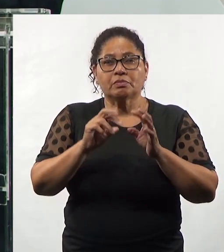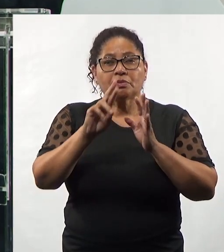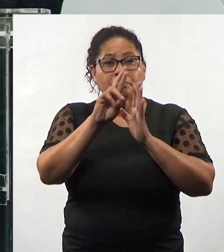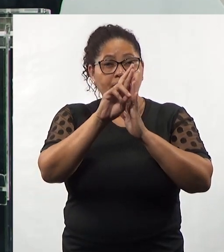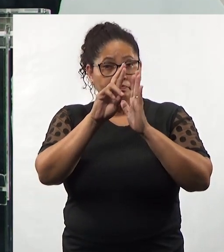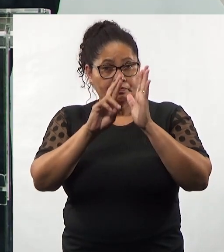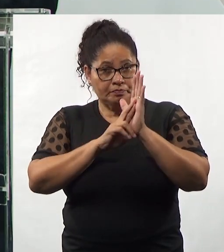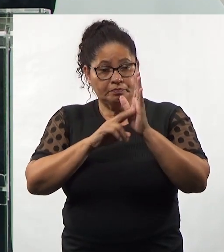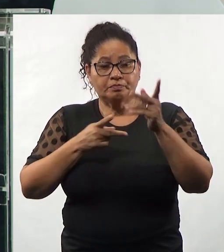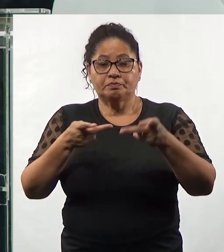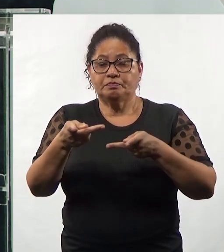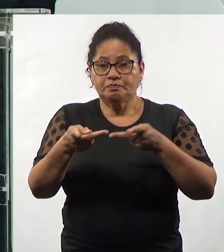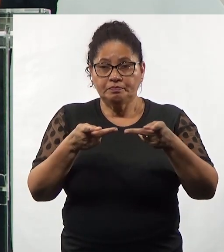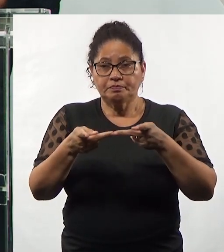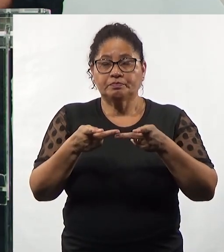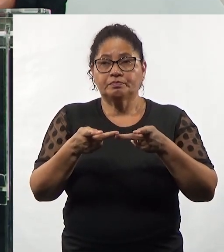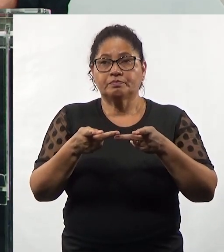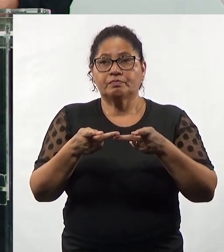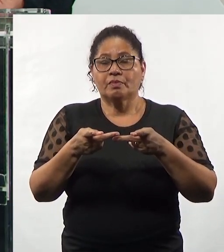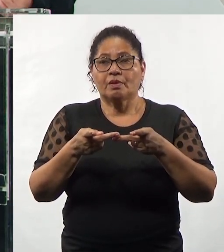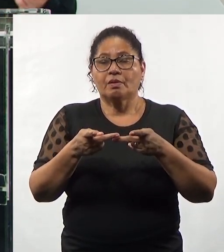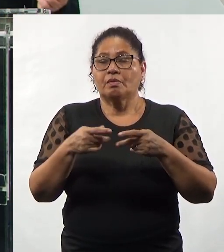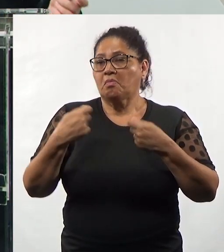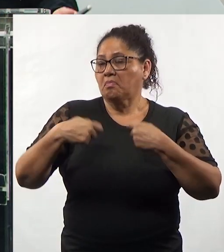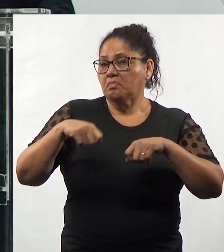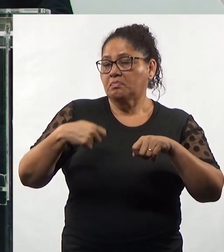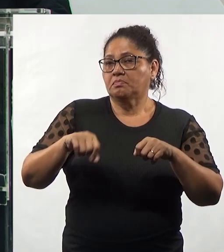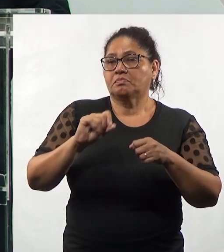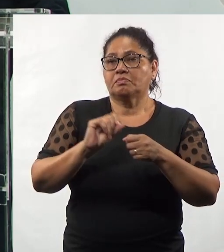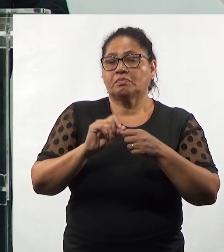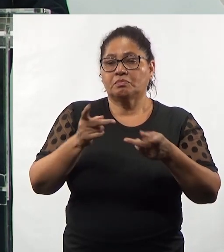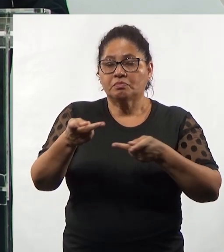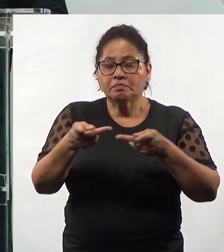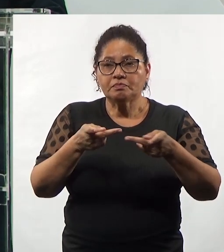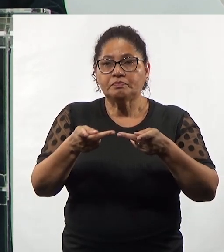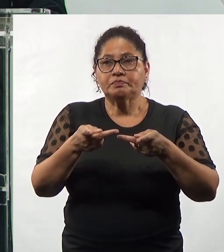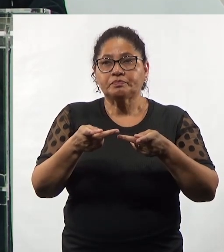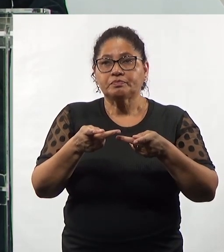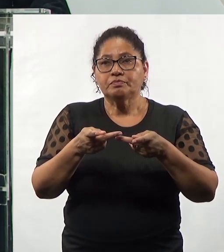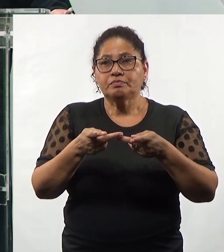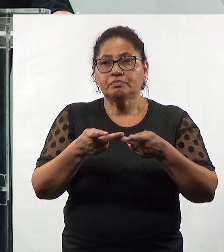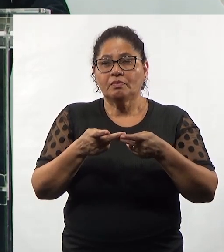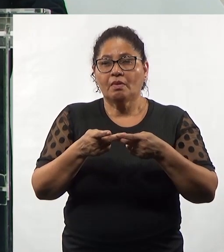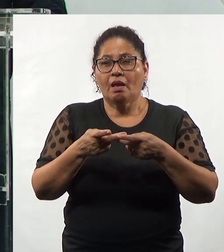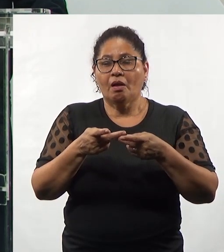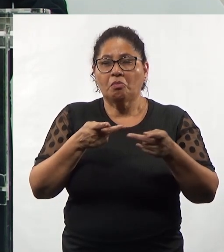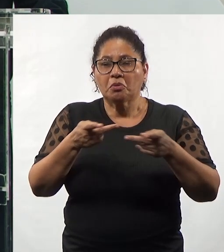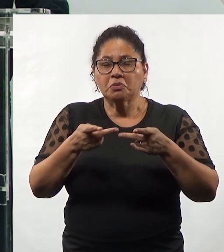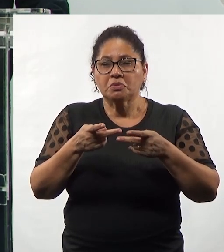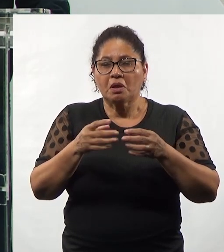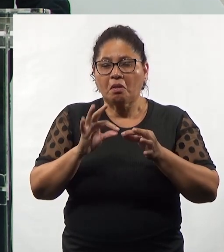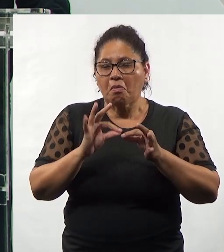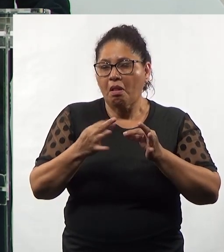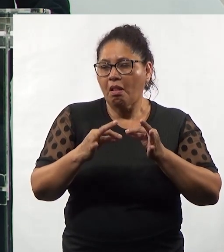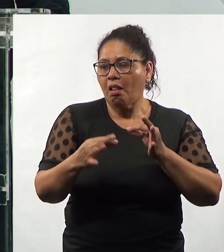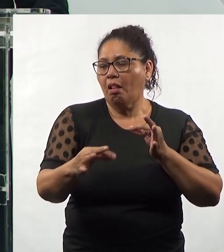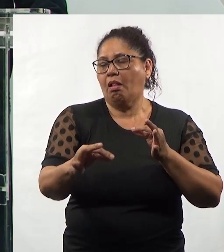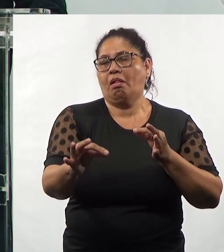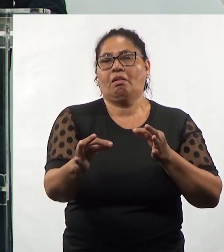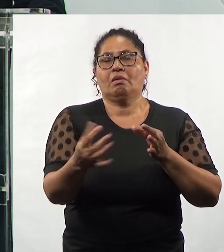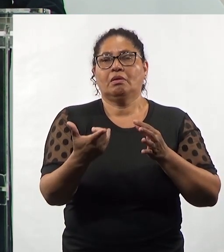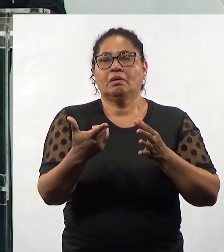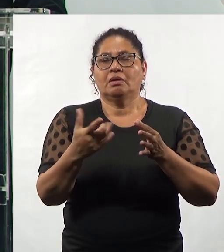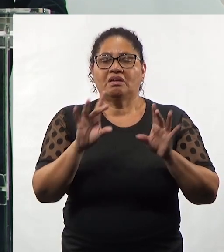de projeto, para que a gente não tenha que fazer um projeto muito extenso, um projeto muito